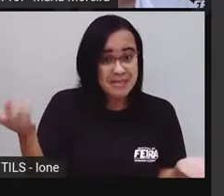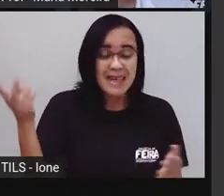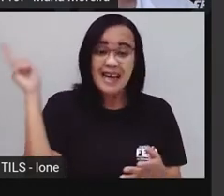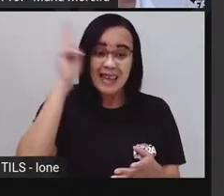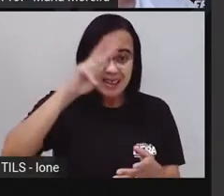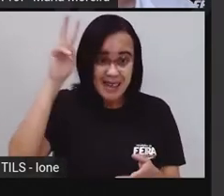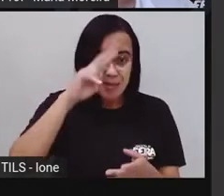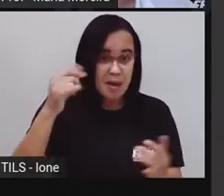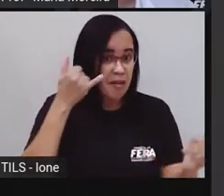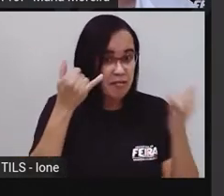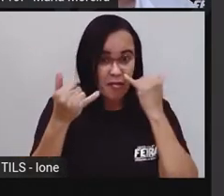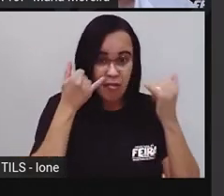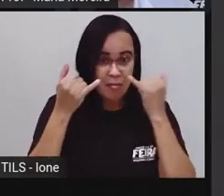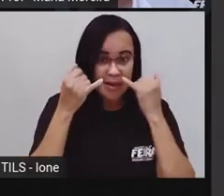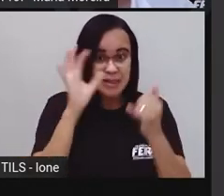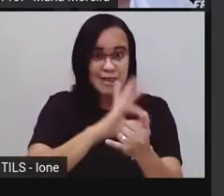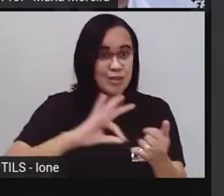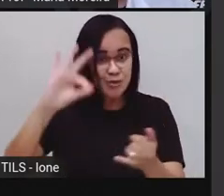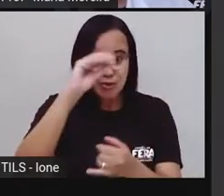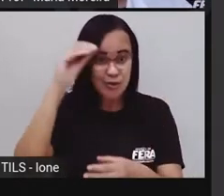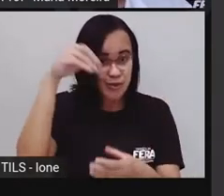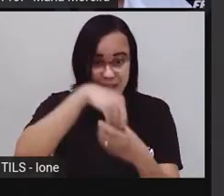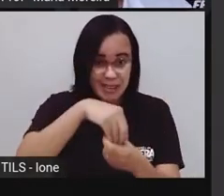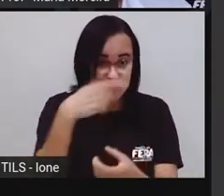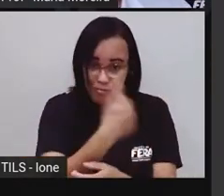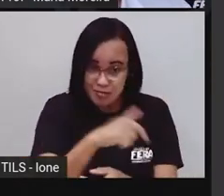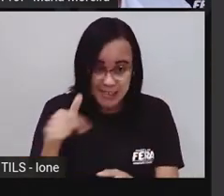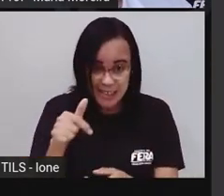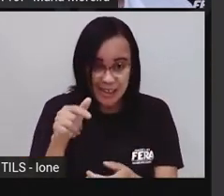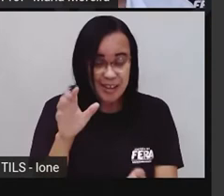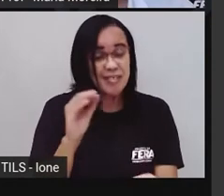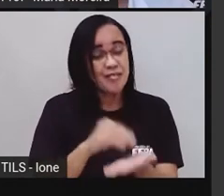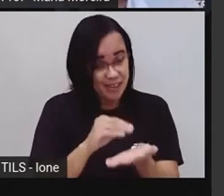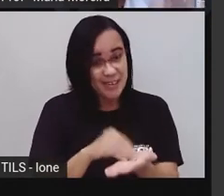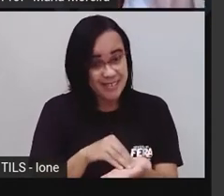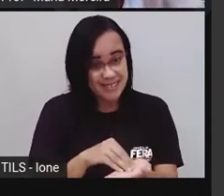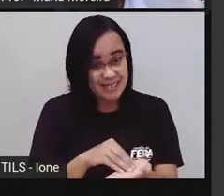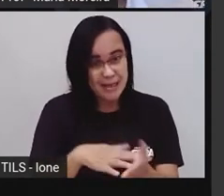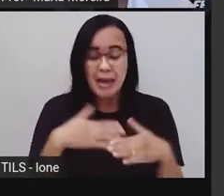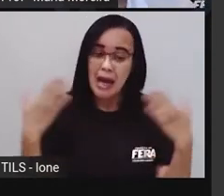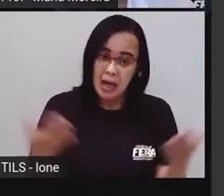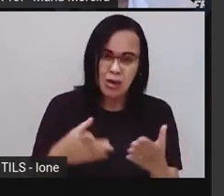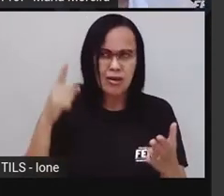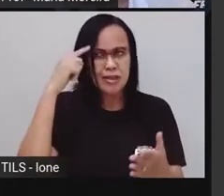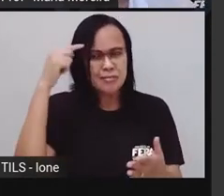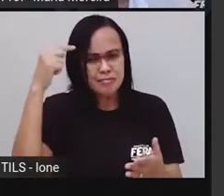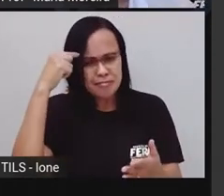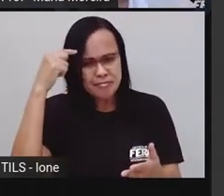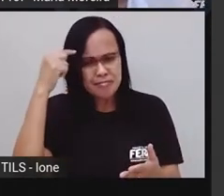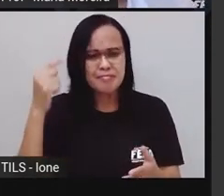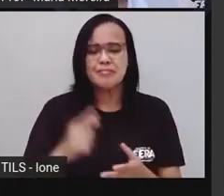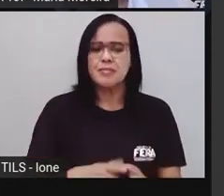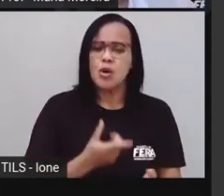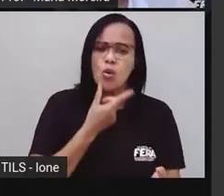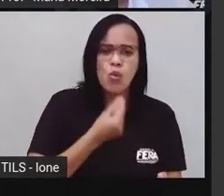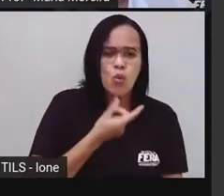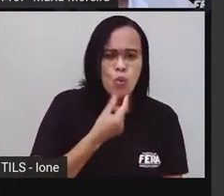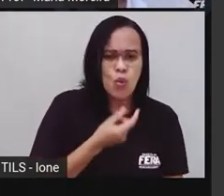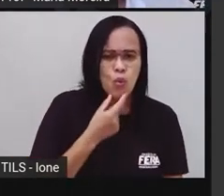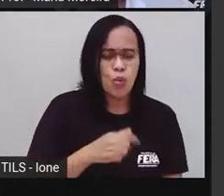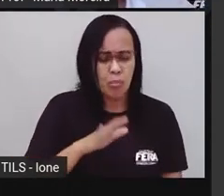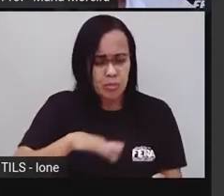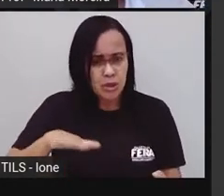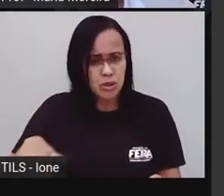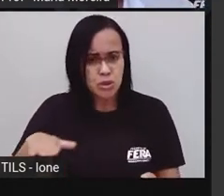não tem mais a gente vai tentar aqui imaginar primeiro porque Pedrinho gastou né a gente sabe exatamente que ele já gastou r$